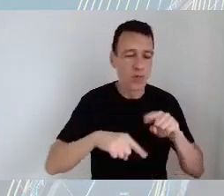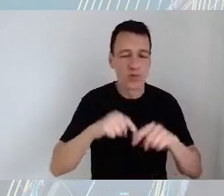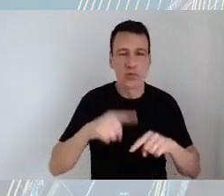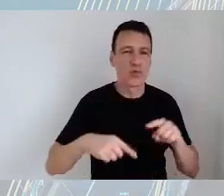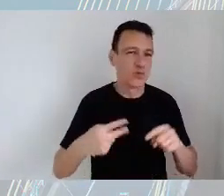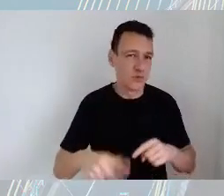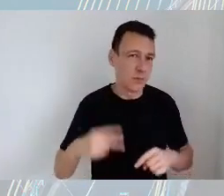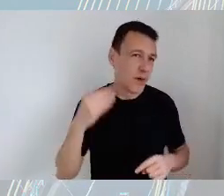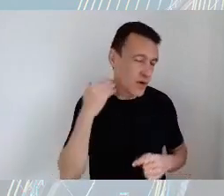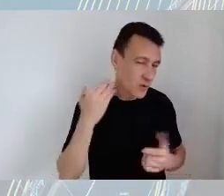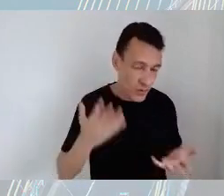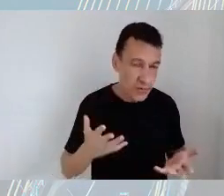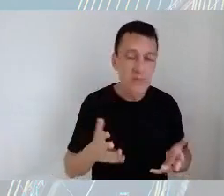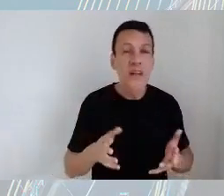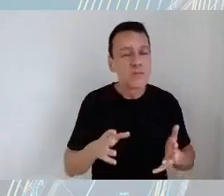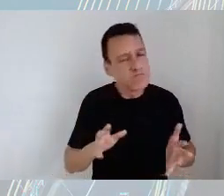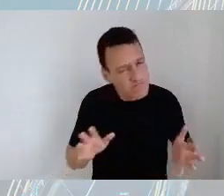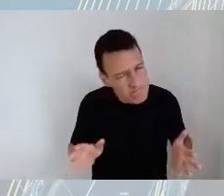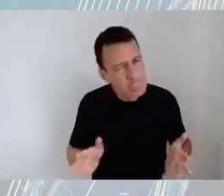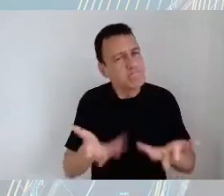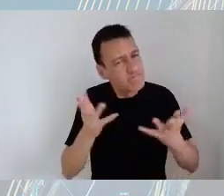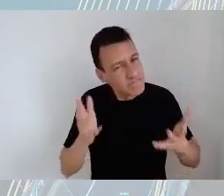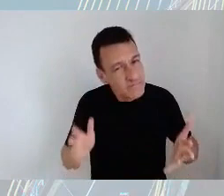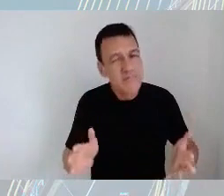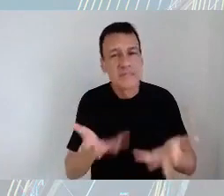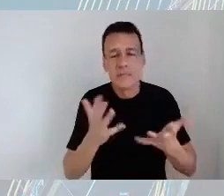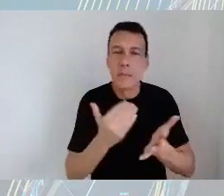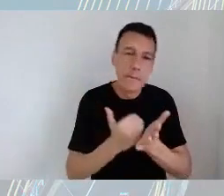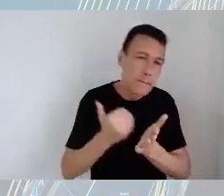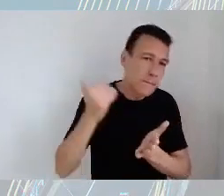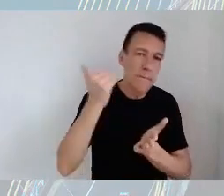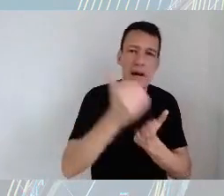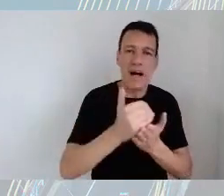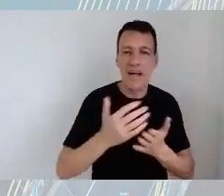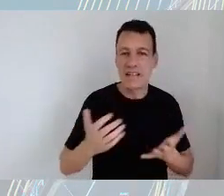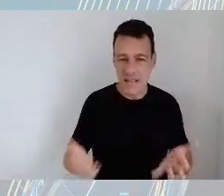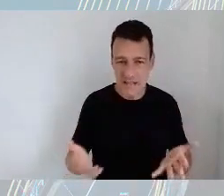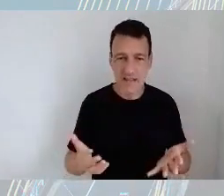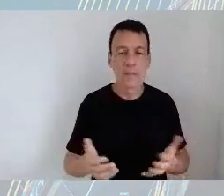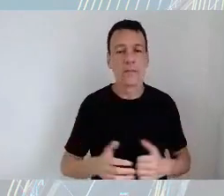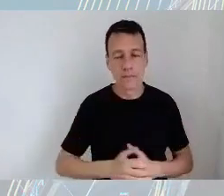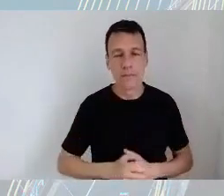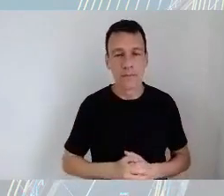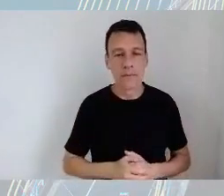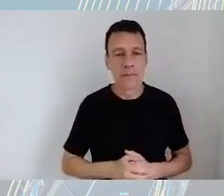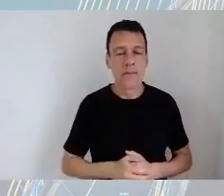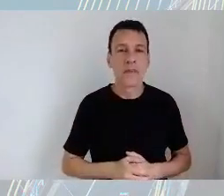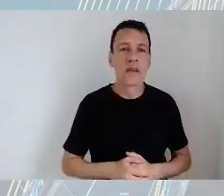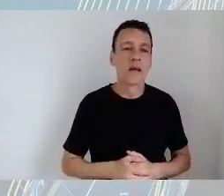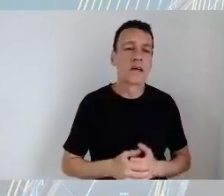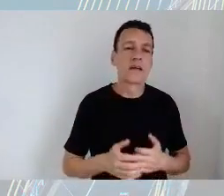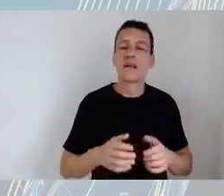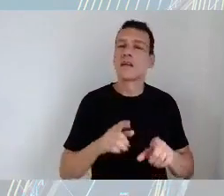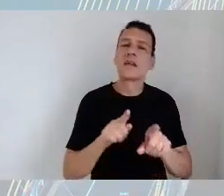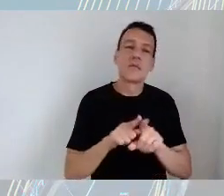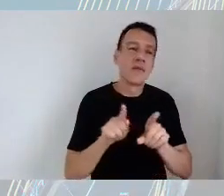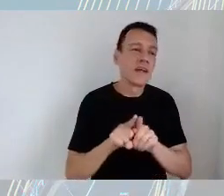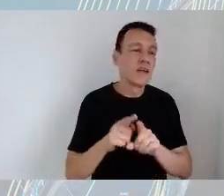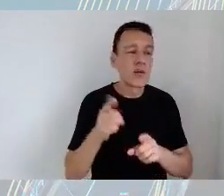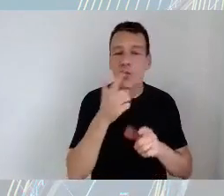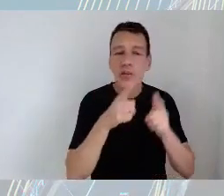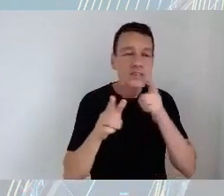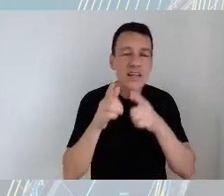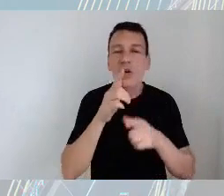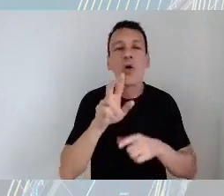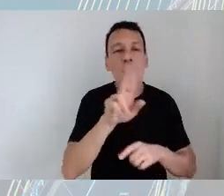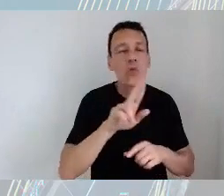engajamento, né? Como a gente gera engajamento, aumenta a DAO dos nossos clientes. como a gente consegue utilizar modelos também de sistemas de recomendação para